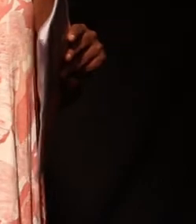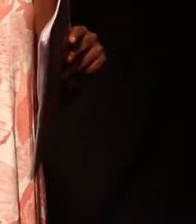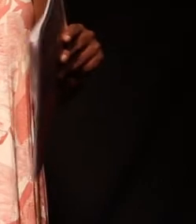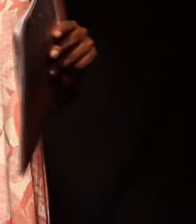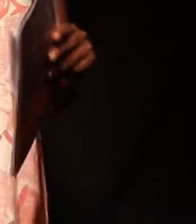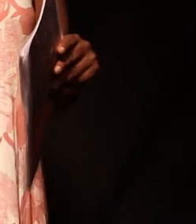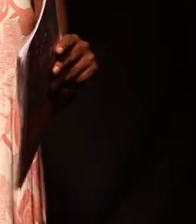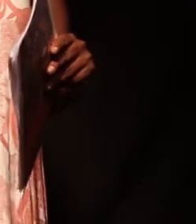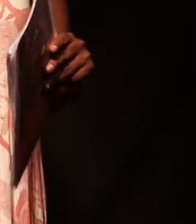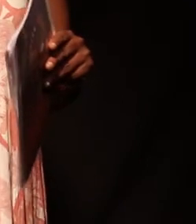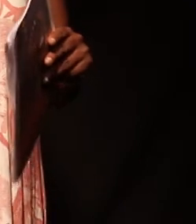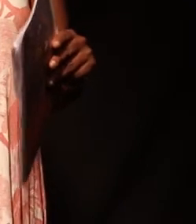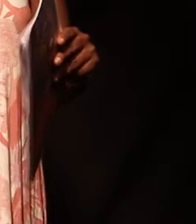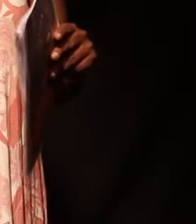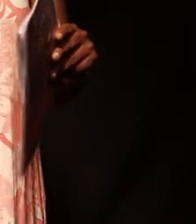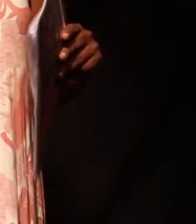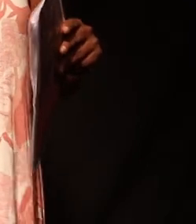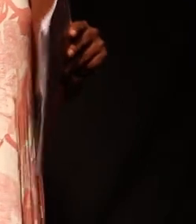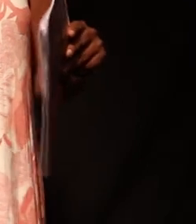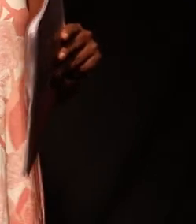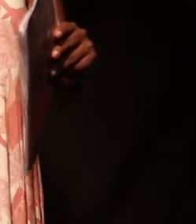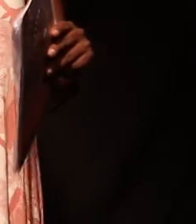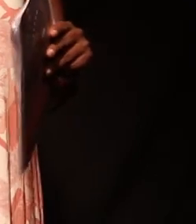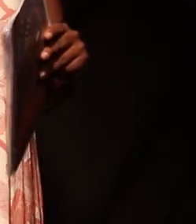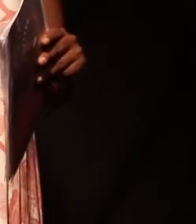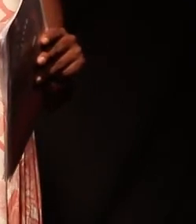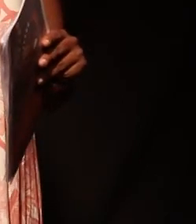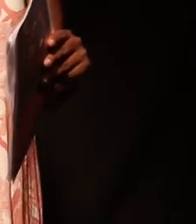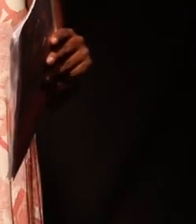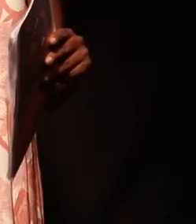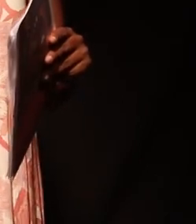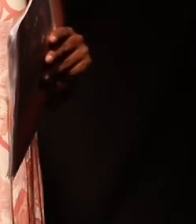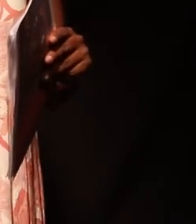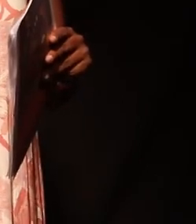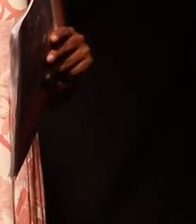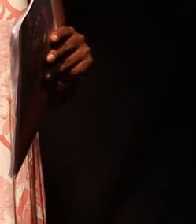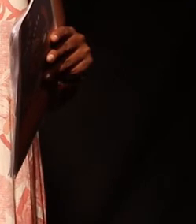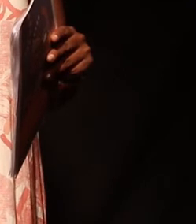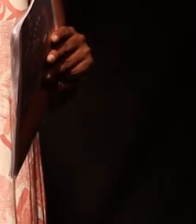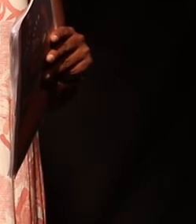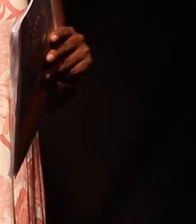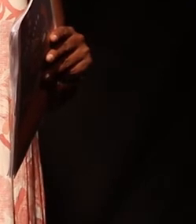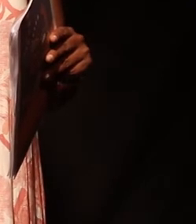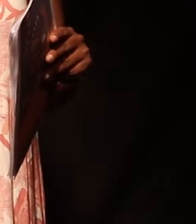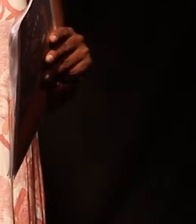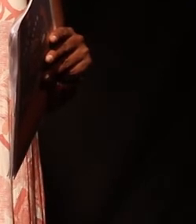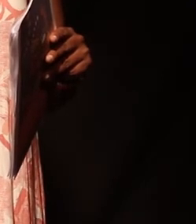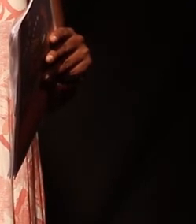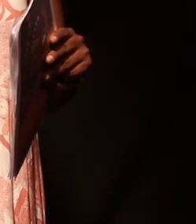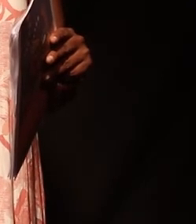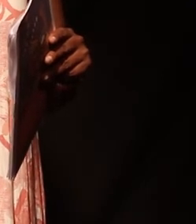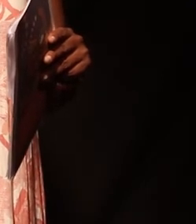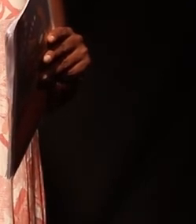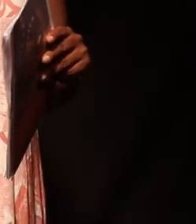Olá, eu sou Naná Sodré, coordenadora geral da Mostra Pretação. Olá, eu sou Agnes Melo, coordenadora da